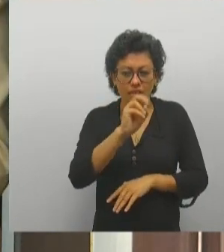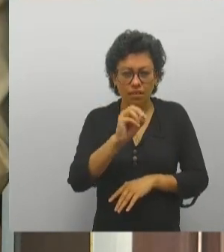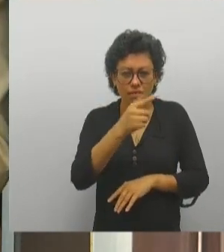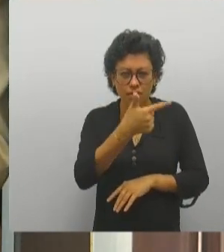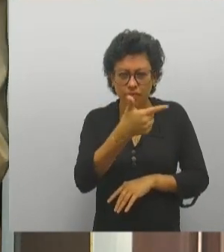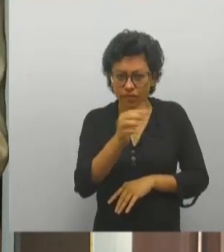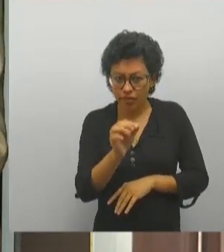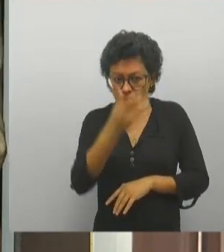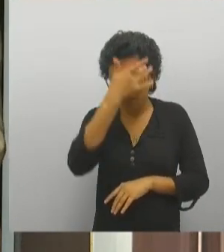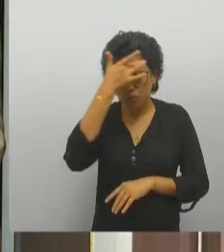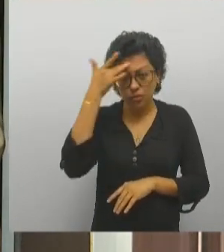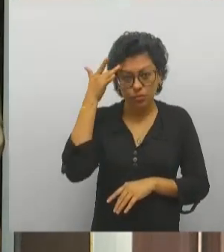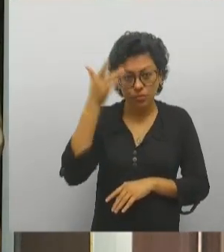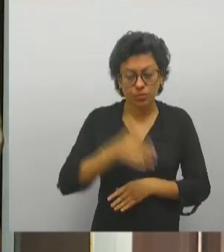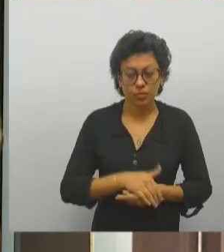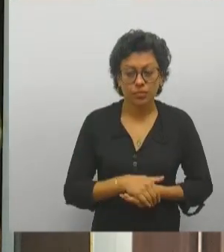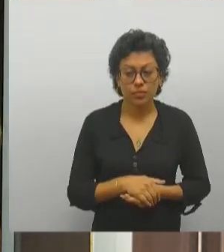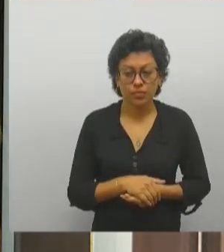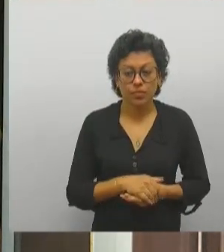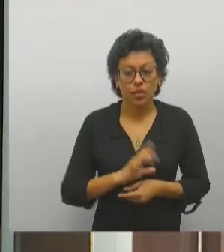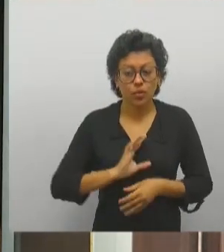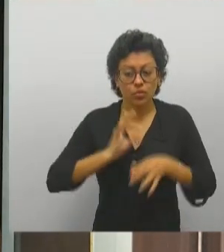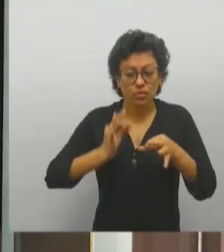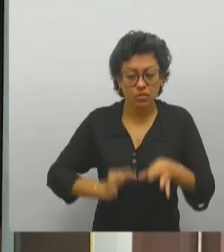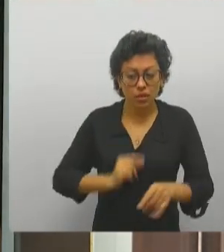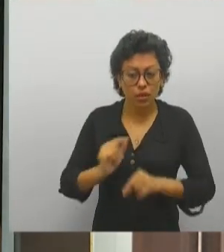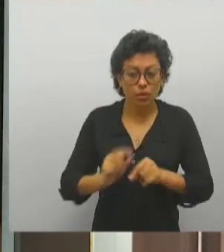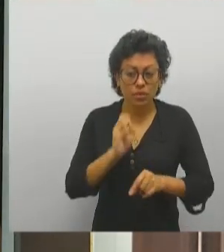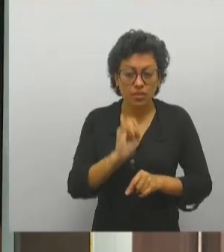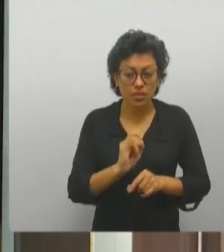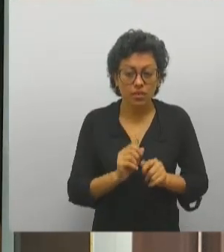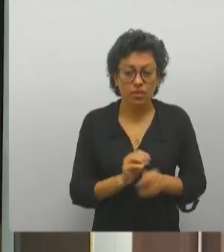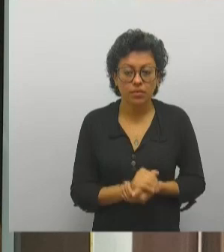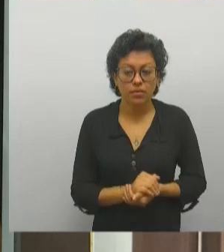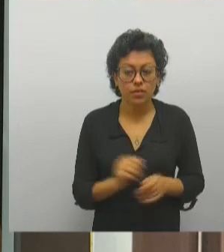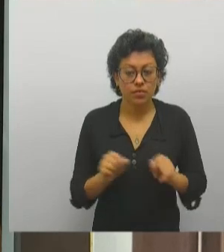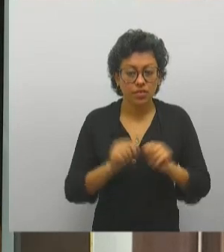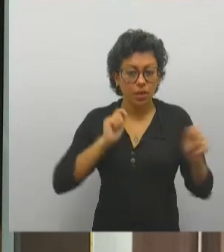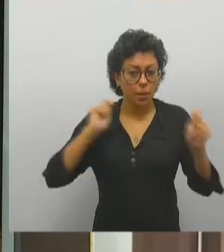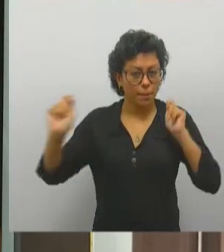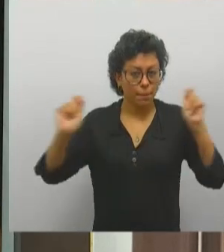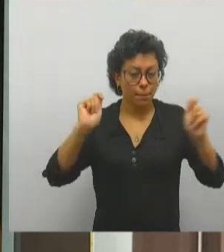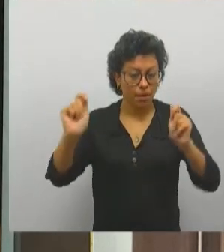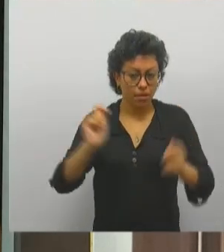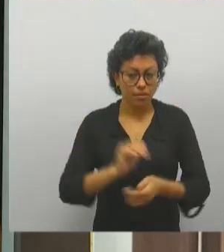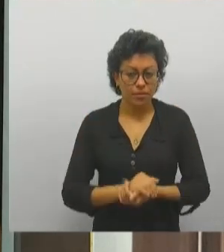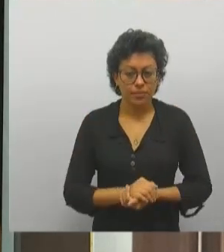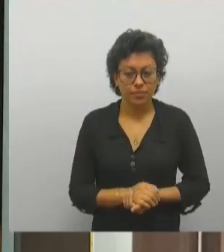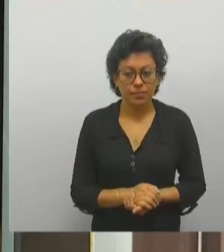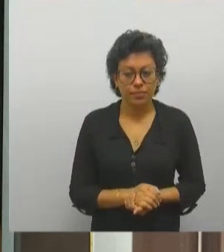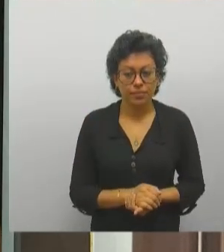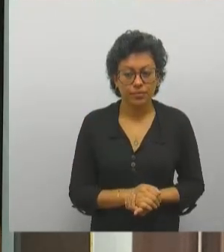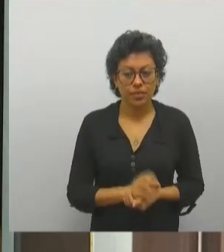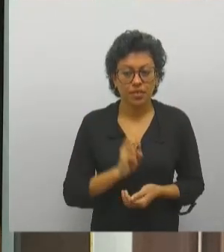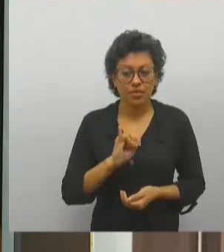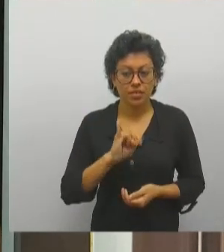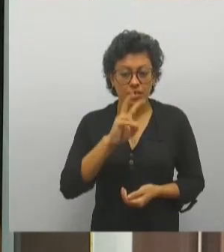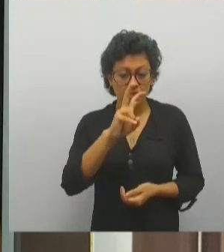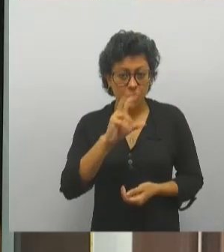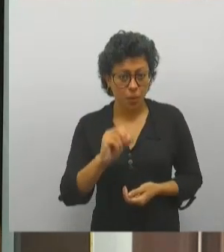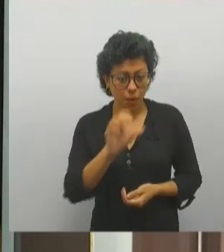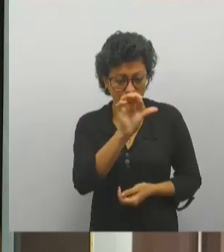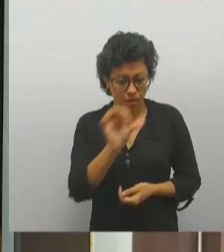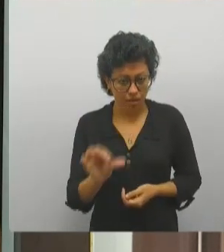520 pessoas. E eu tenho certeza, se a gente fizer uma campanha, se